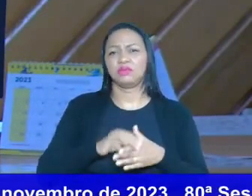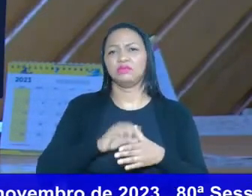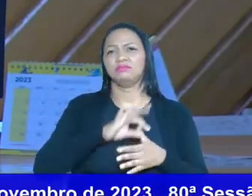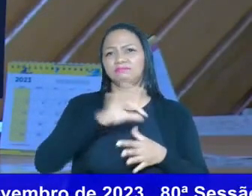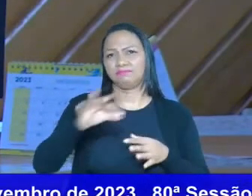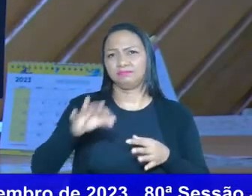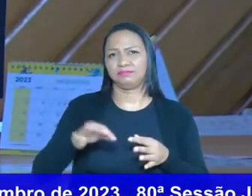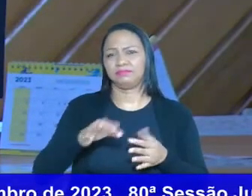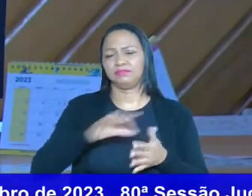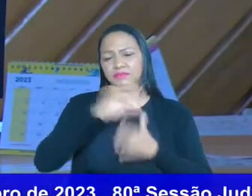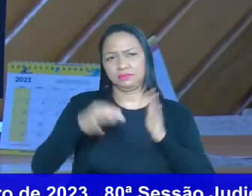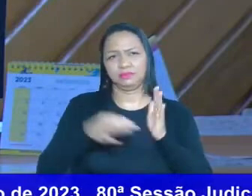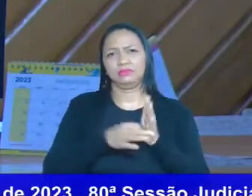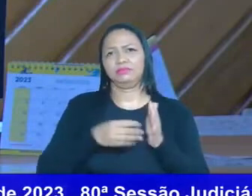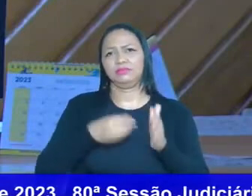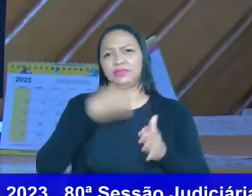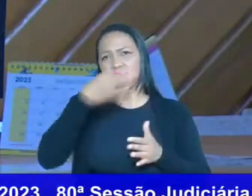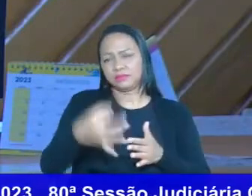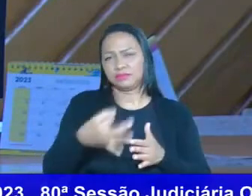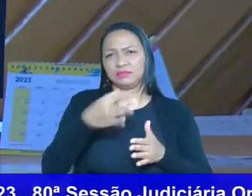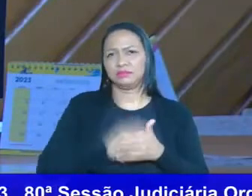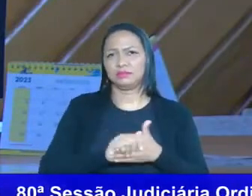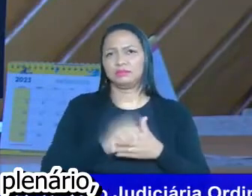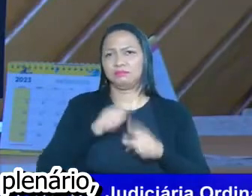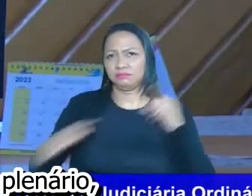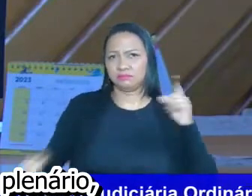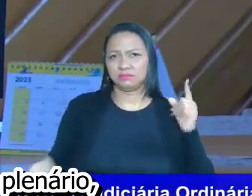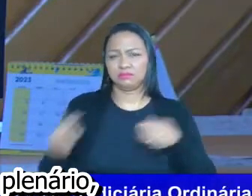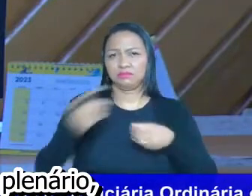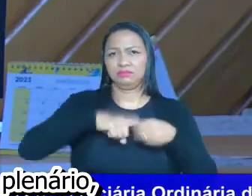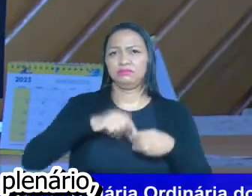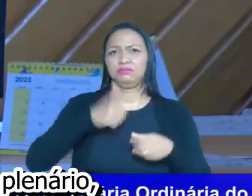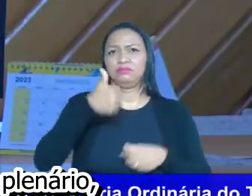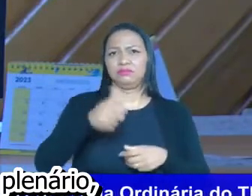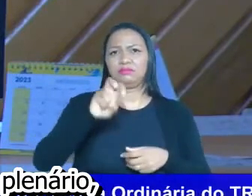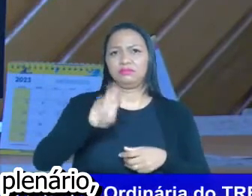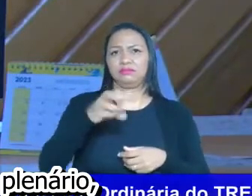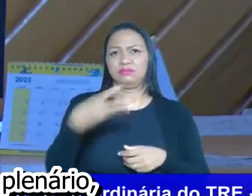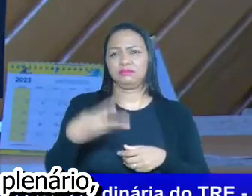que se manifesta pela desaprovação das contas e pela devolução do valor de R$